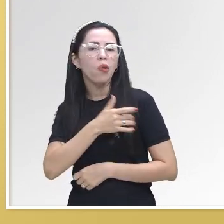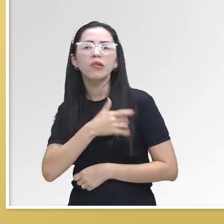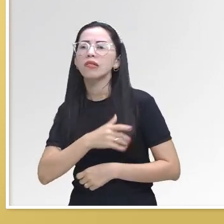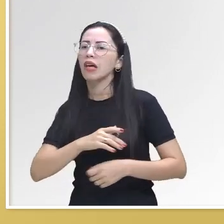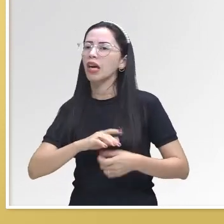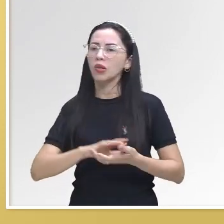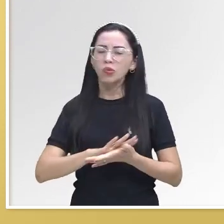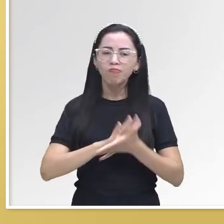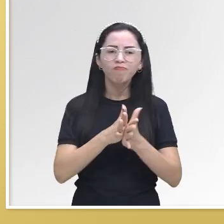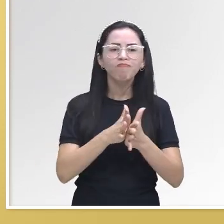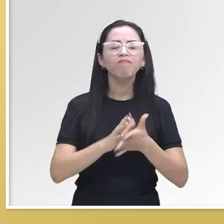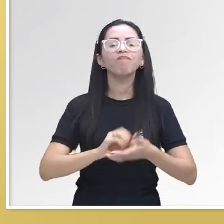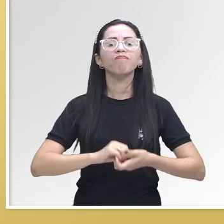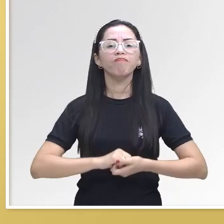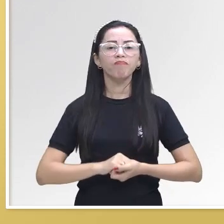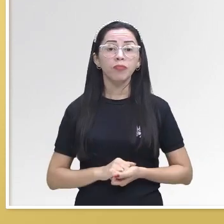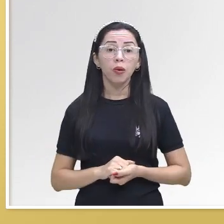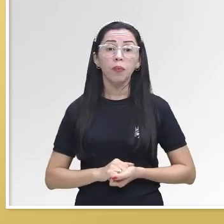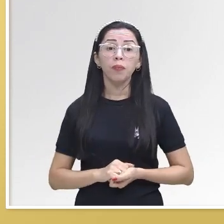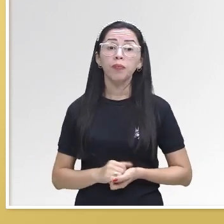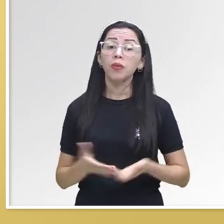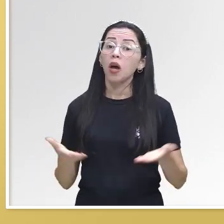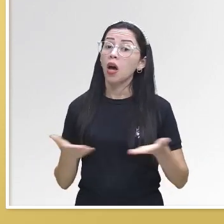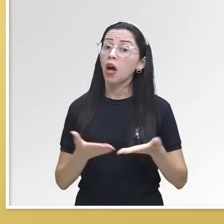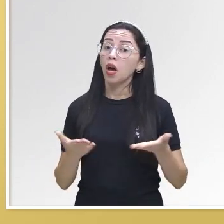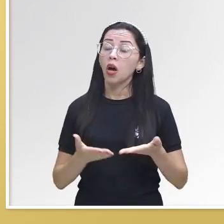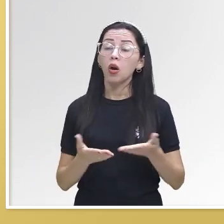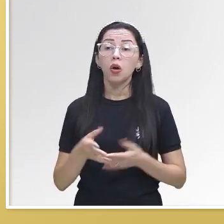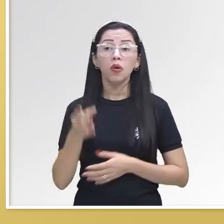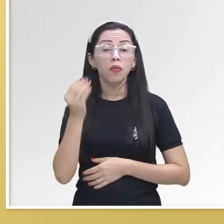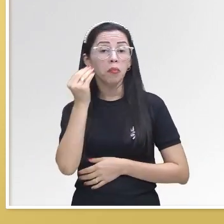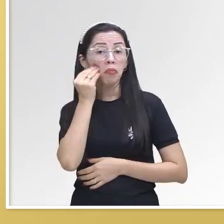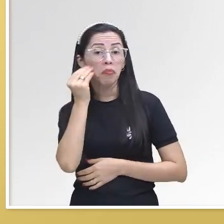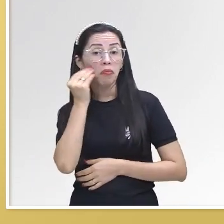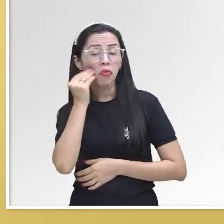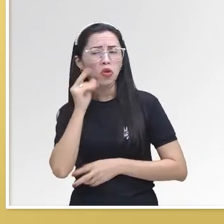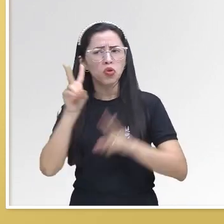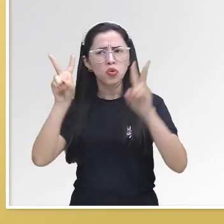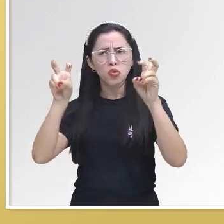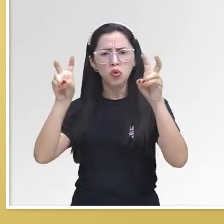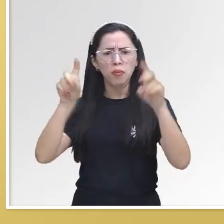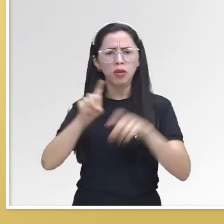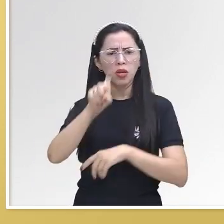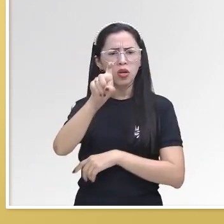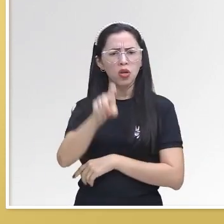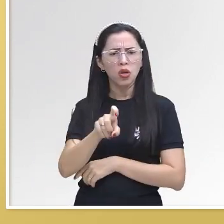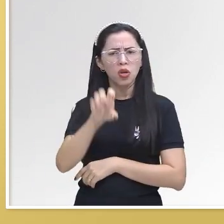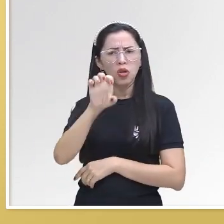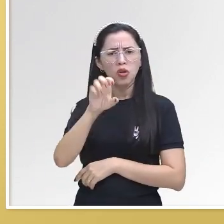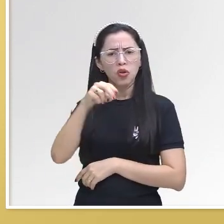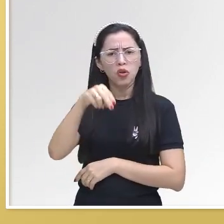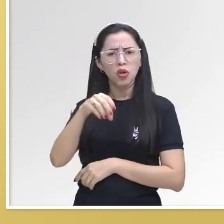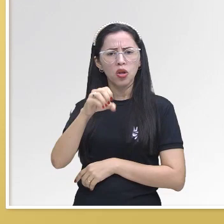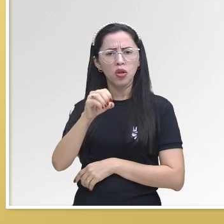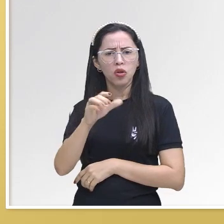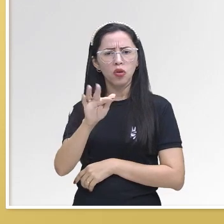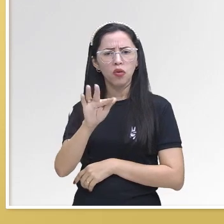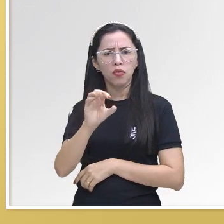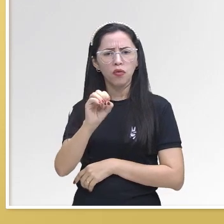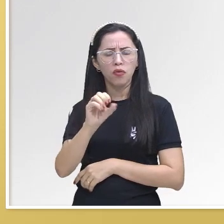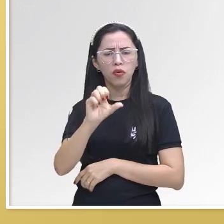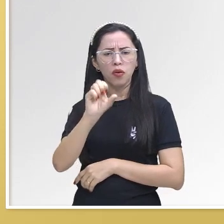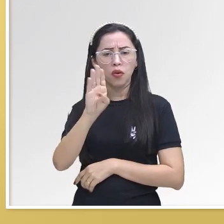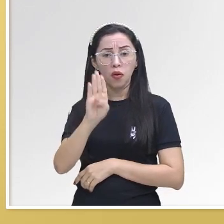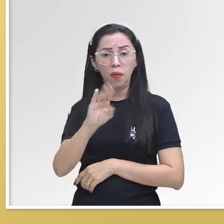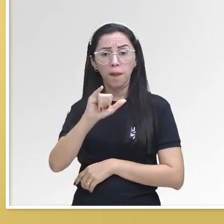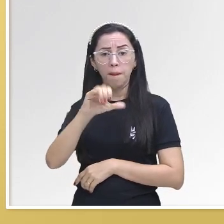pensar, né? Agora vamos ao caso do xenofobismo. Você já ouviu falar dessa palavra? É o